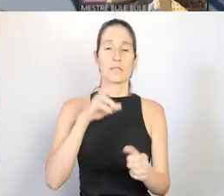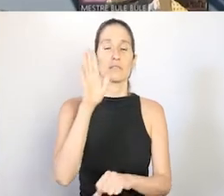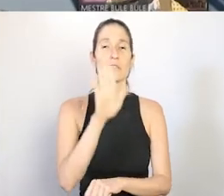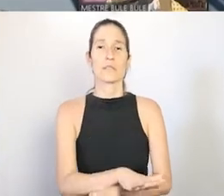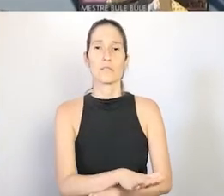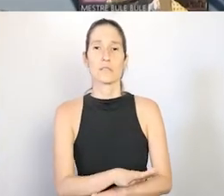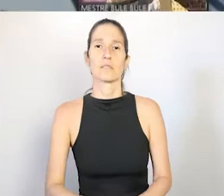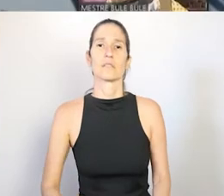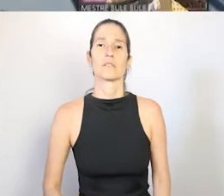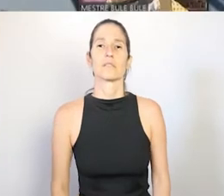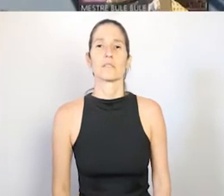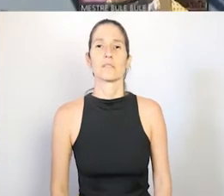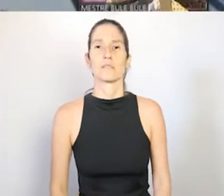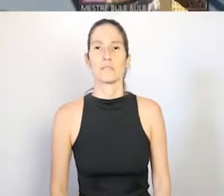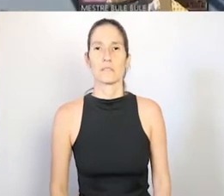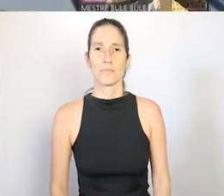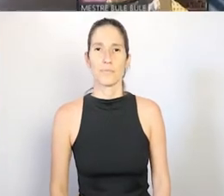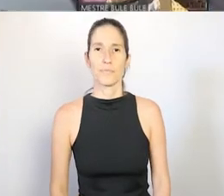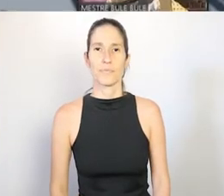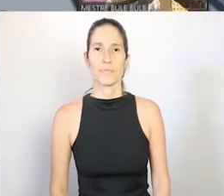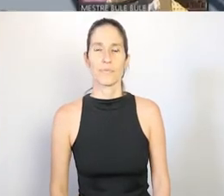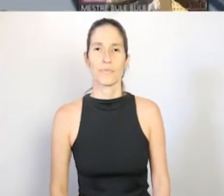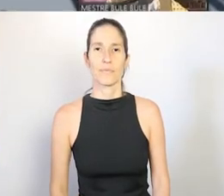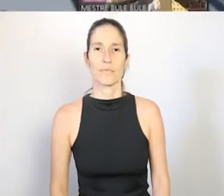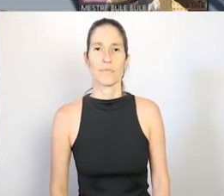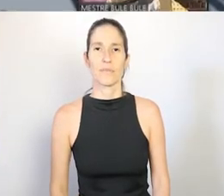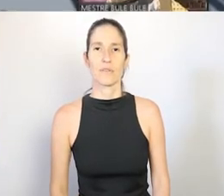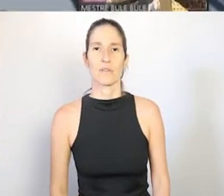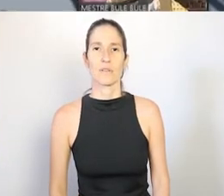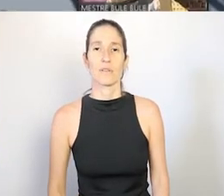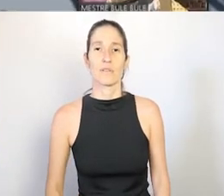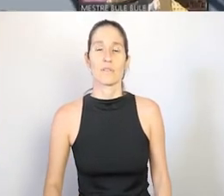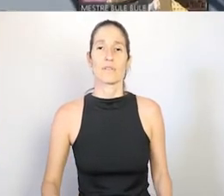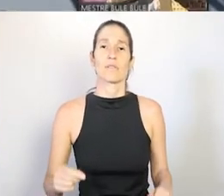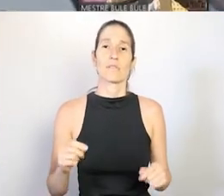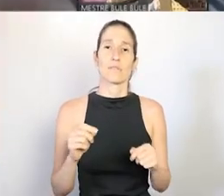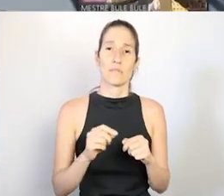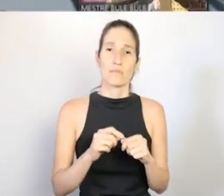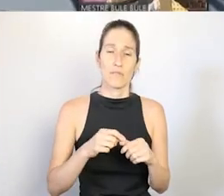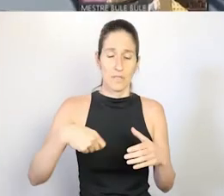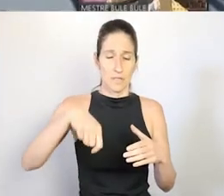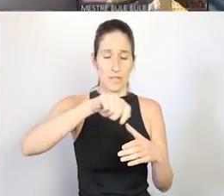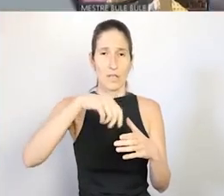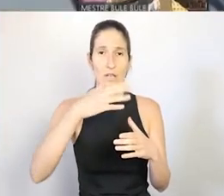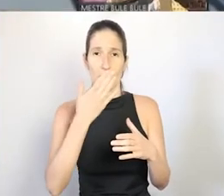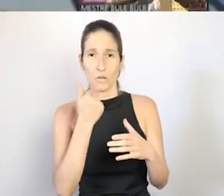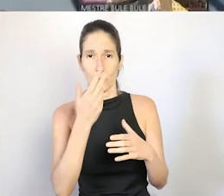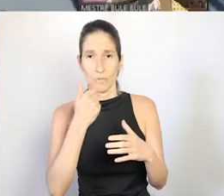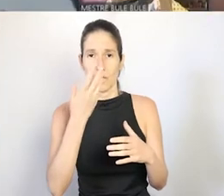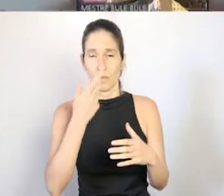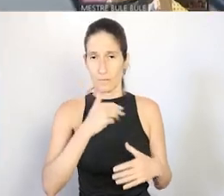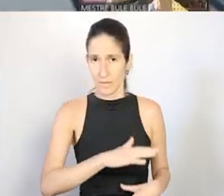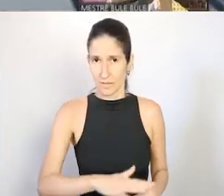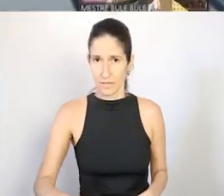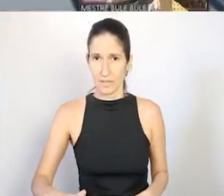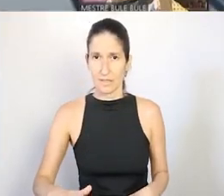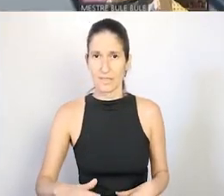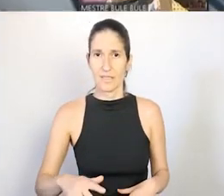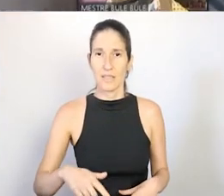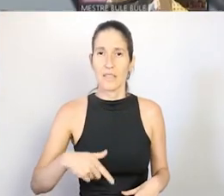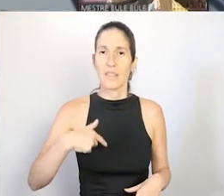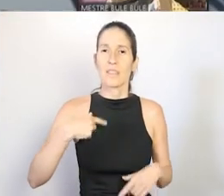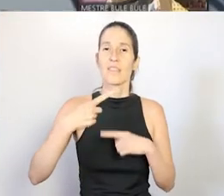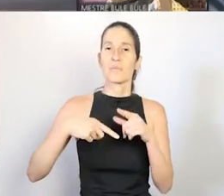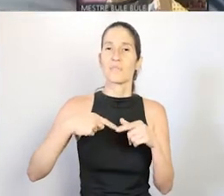tarde. E eu ali, fazendo a comida com as crianças, botava comida para esfriar, eu ia